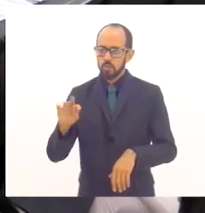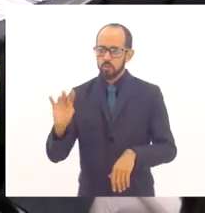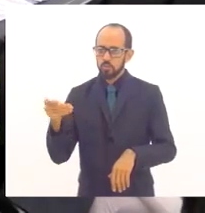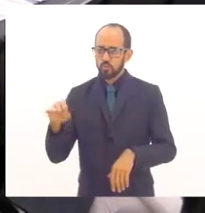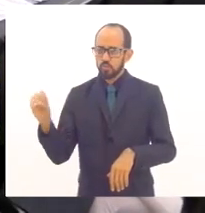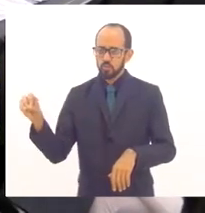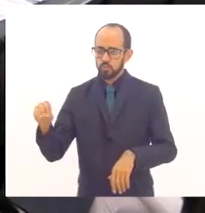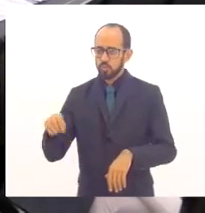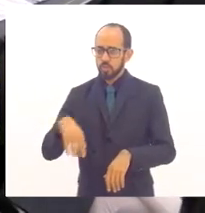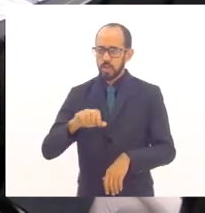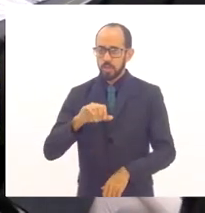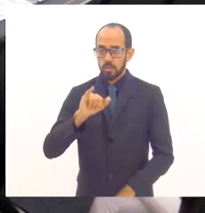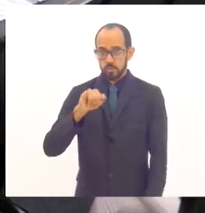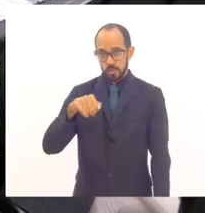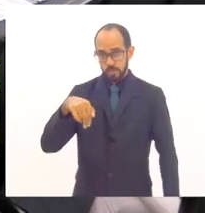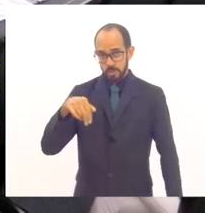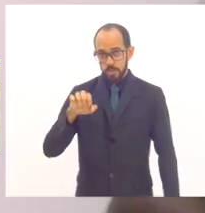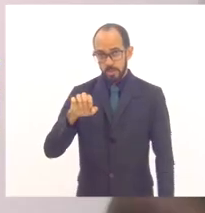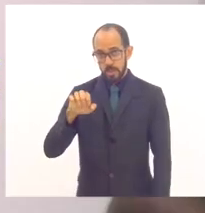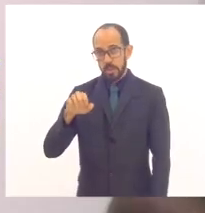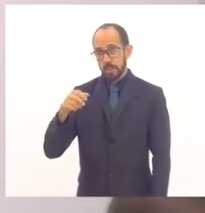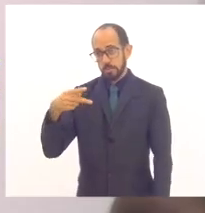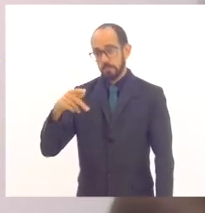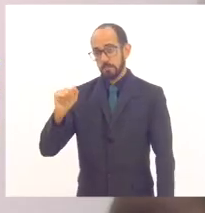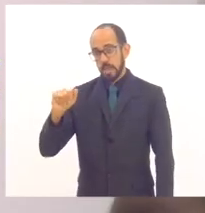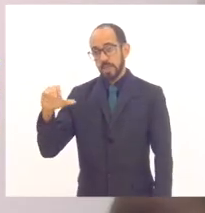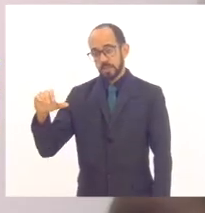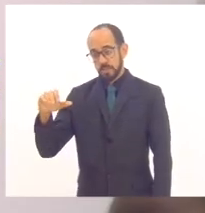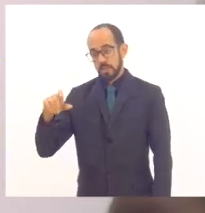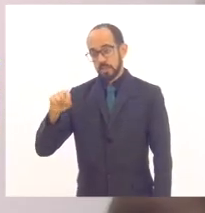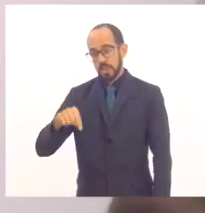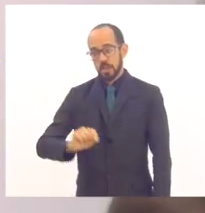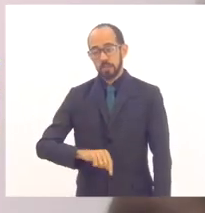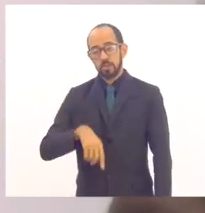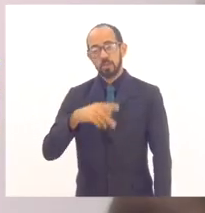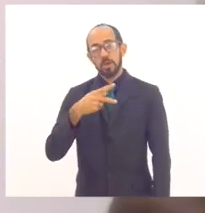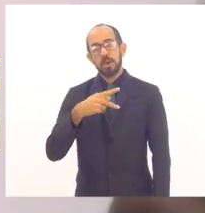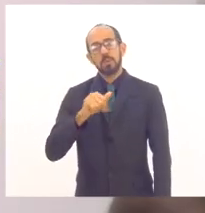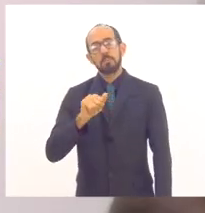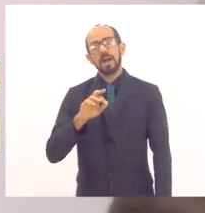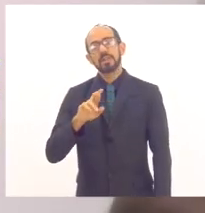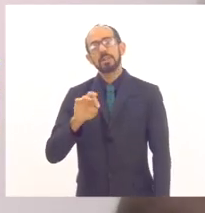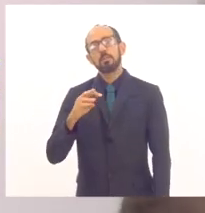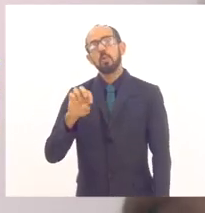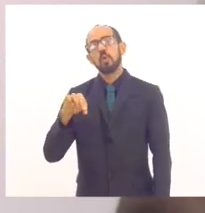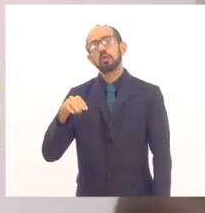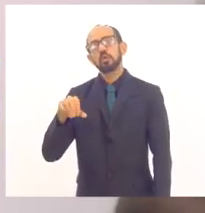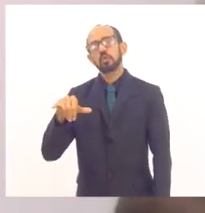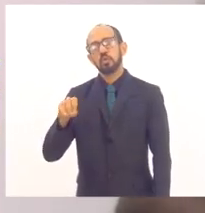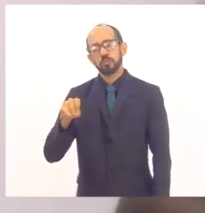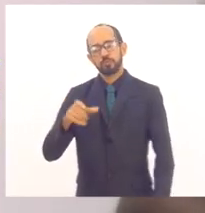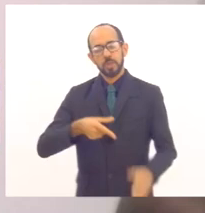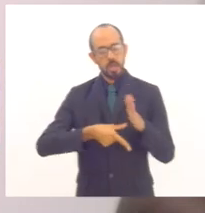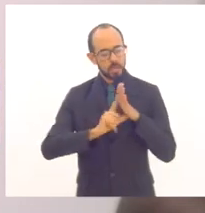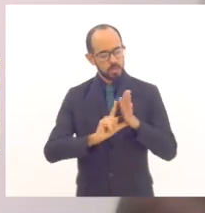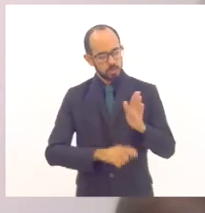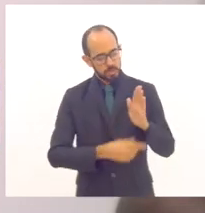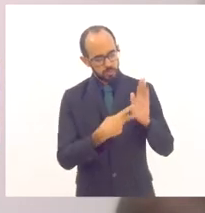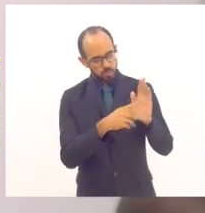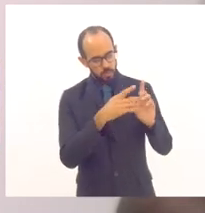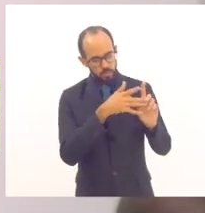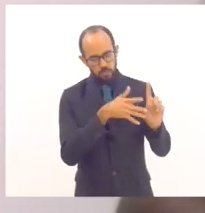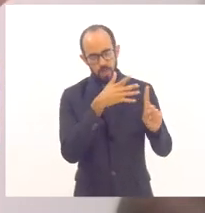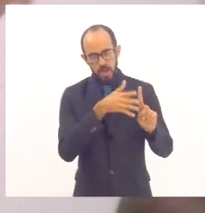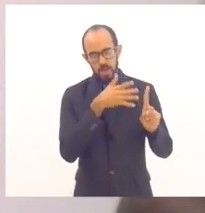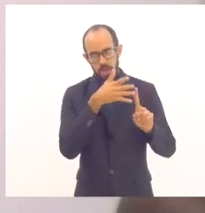instituto importante. A gente está falando aqui de patrimônio. Eu queria só fazer, Leon, antes de você falar,